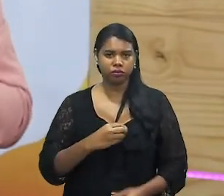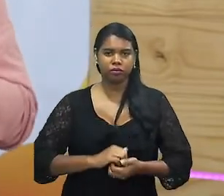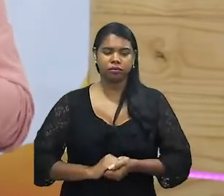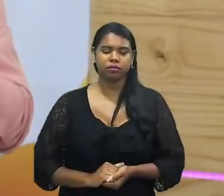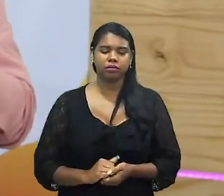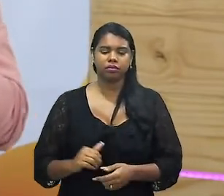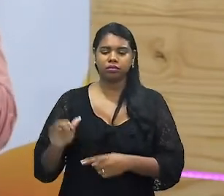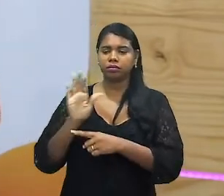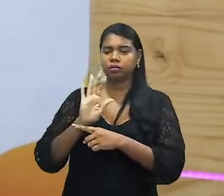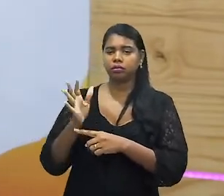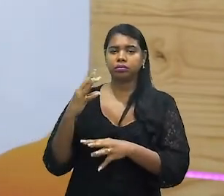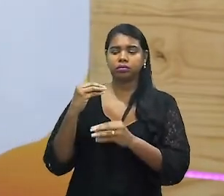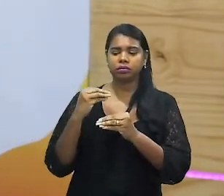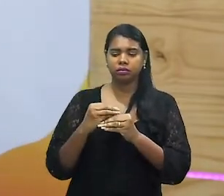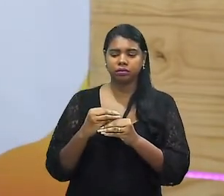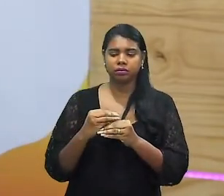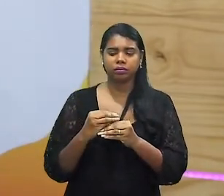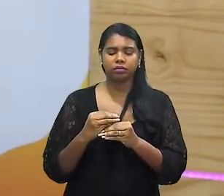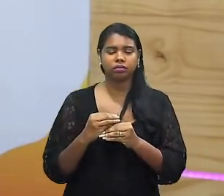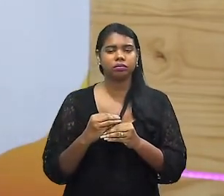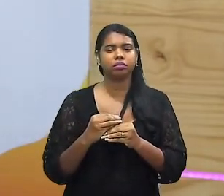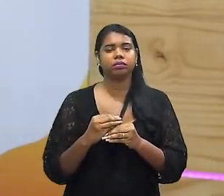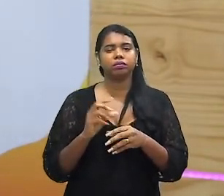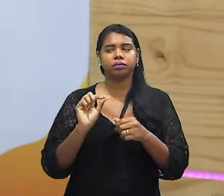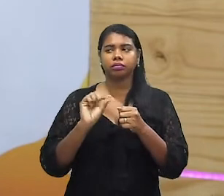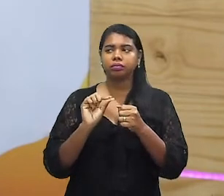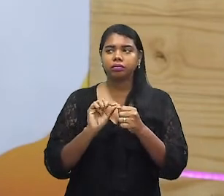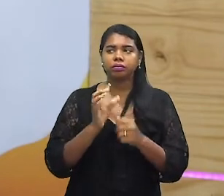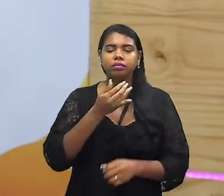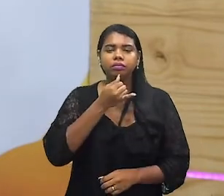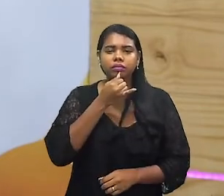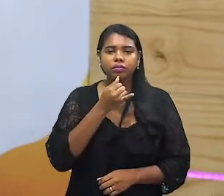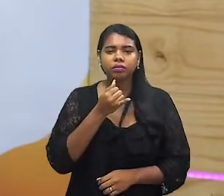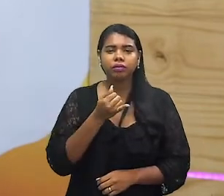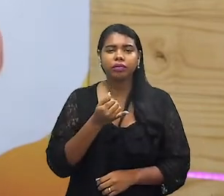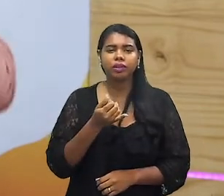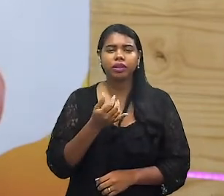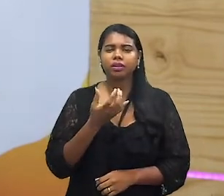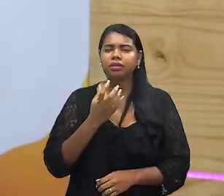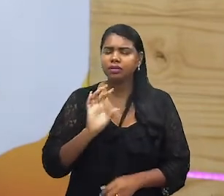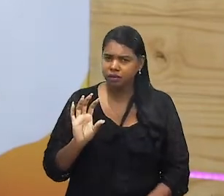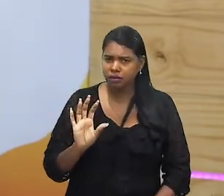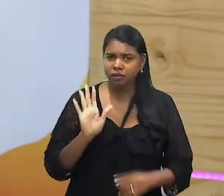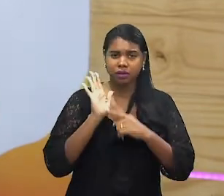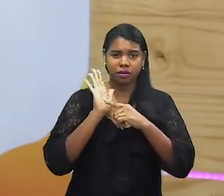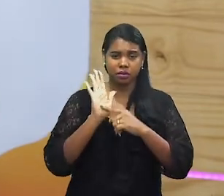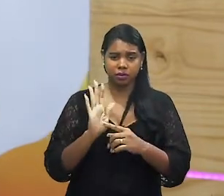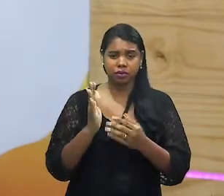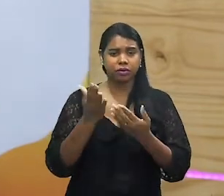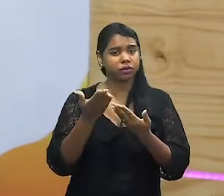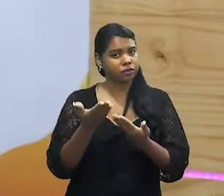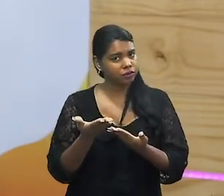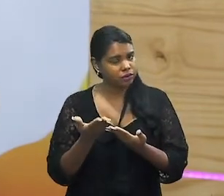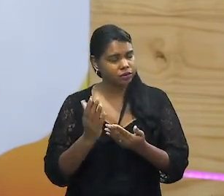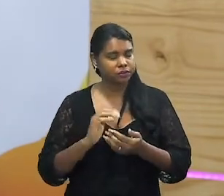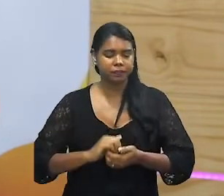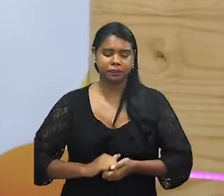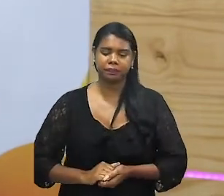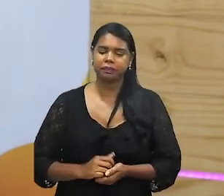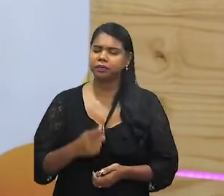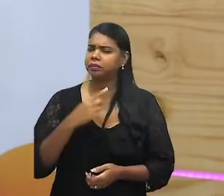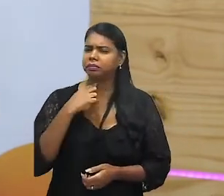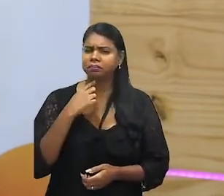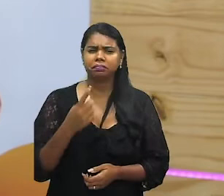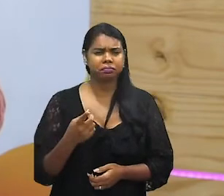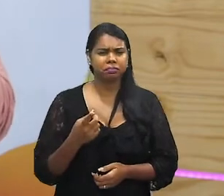filme, longe de fazer esse filme ele não quer mostrar a vocês de forma alguma, nem a